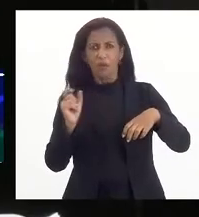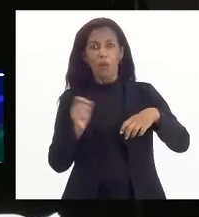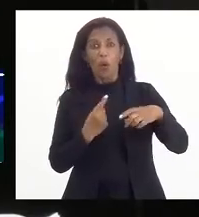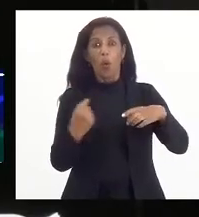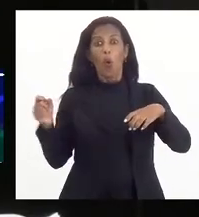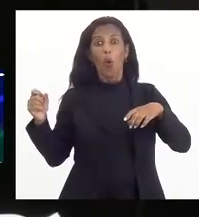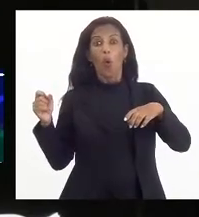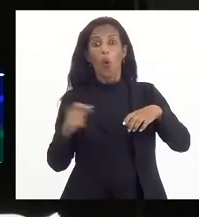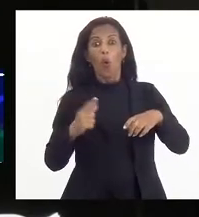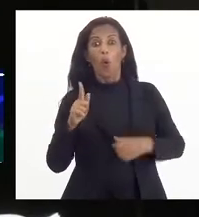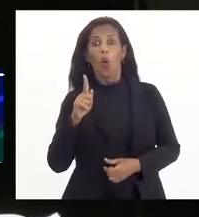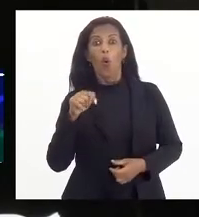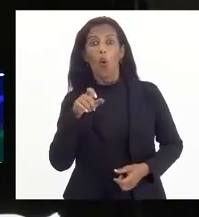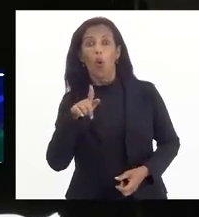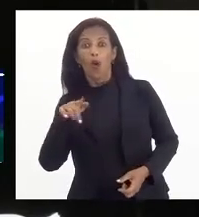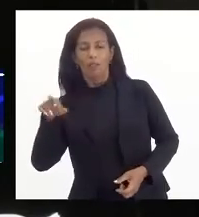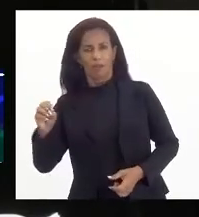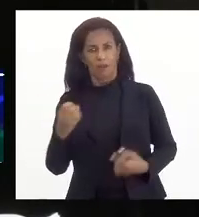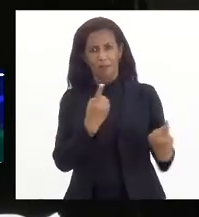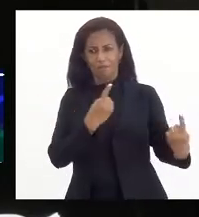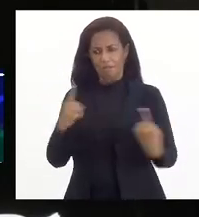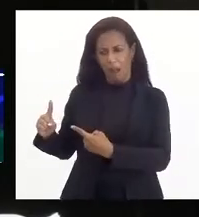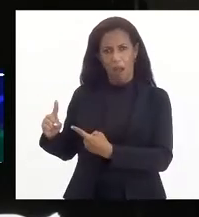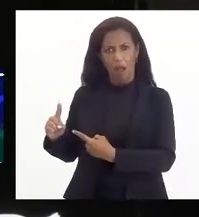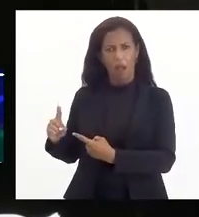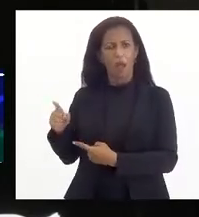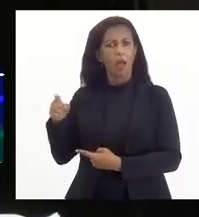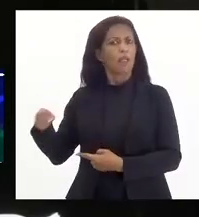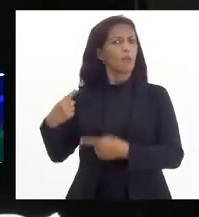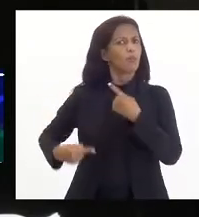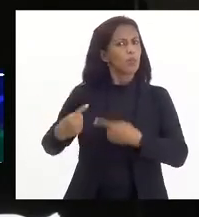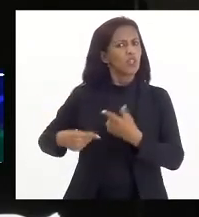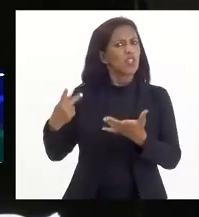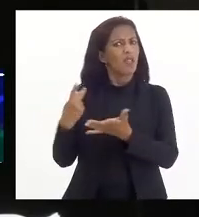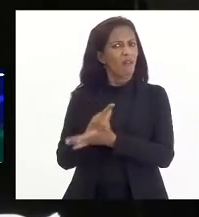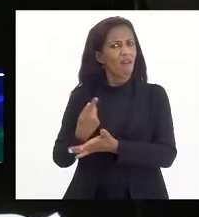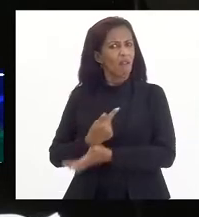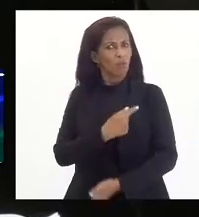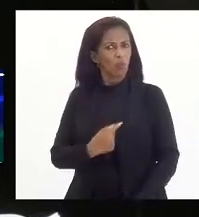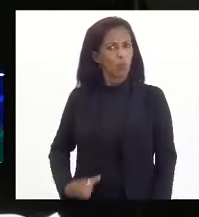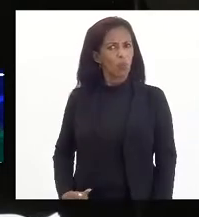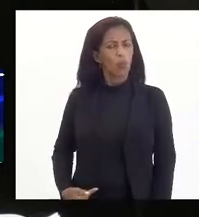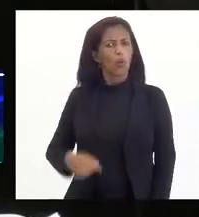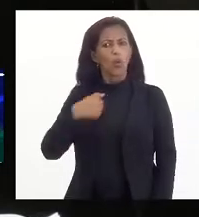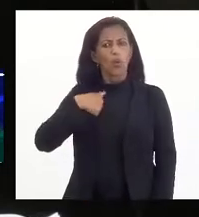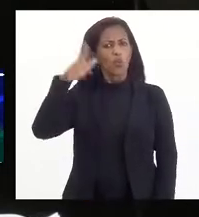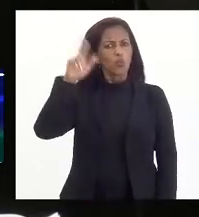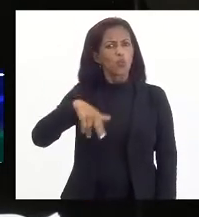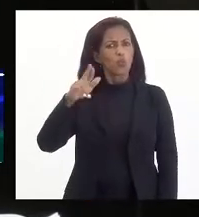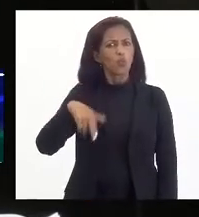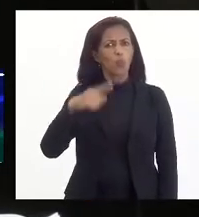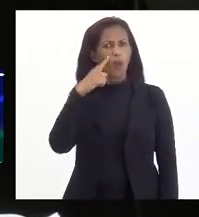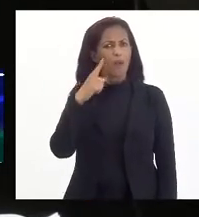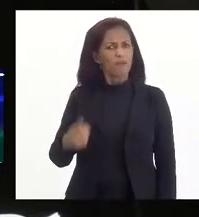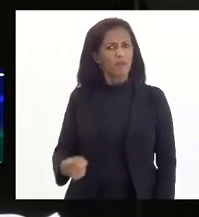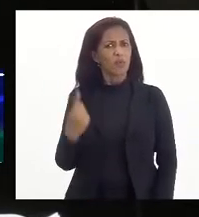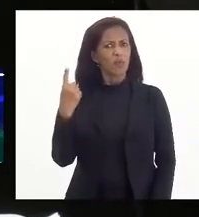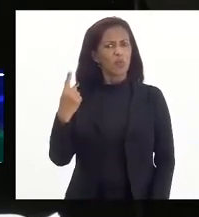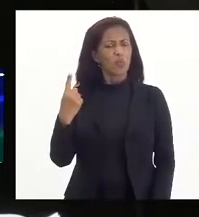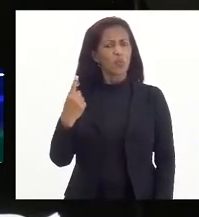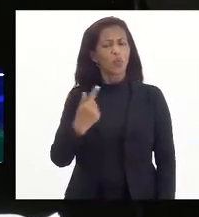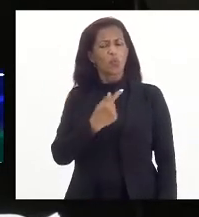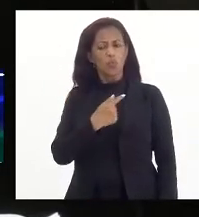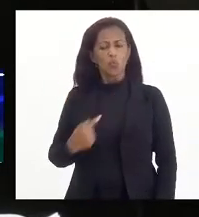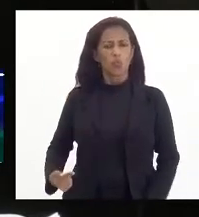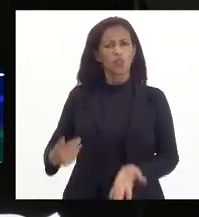da zona leste pode ter sido um Gol a favor dele da política errada quem tá fazendo eu nunca vi um governador que ele Xing ir